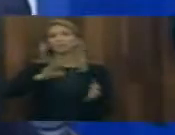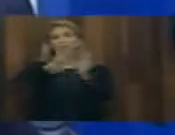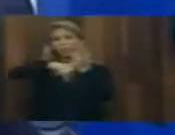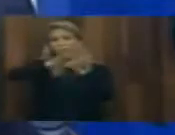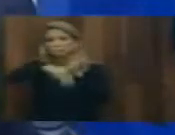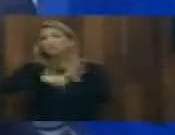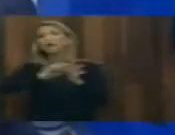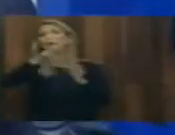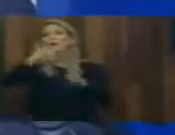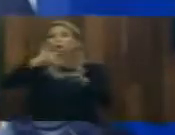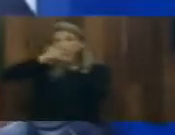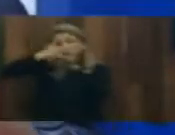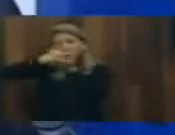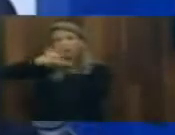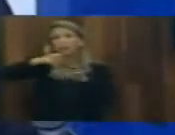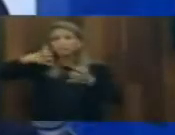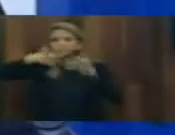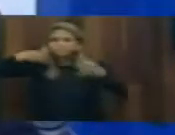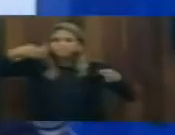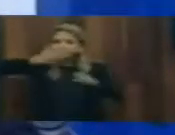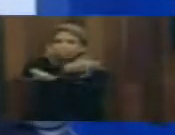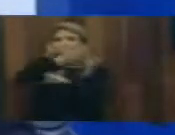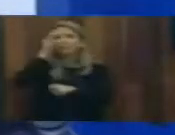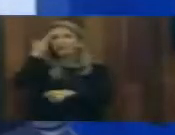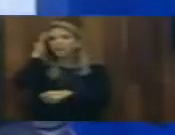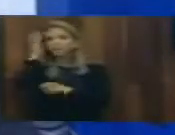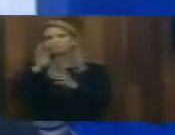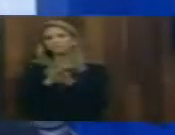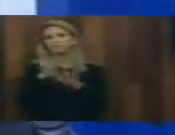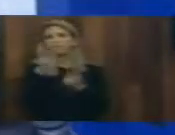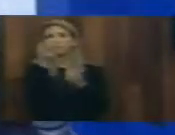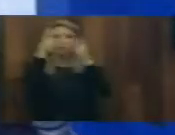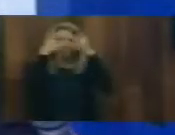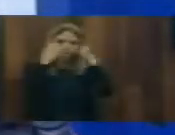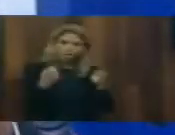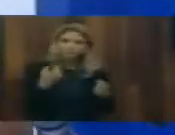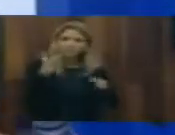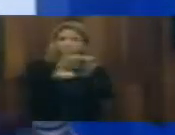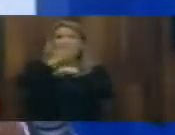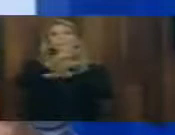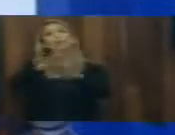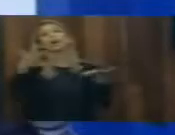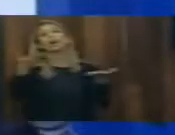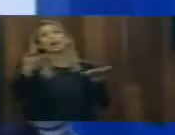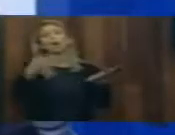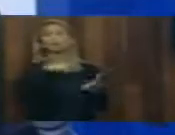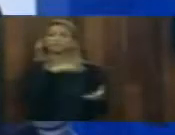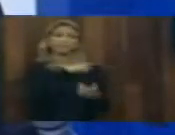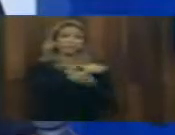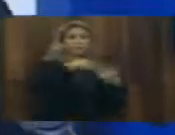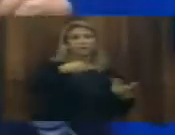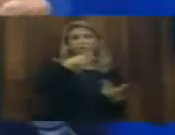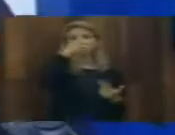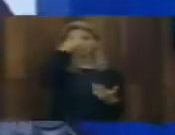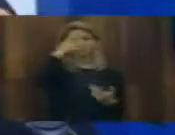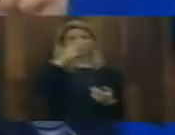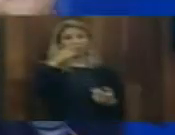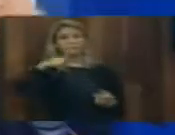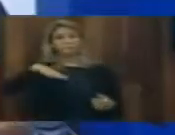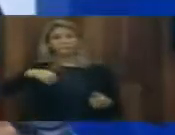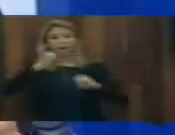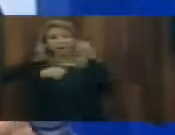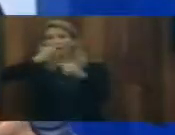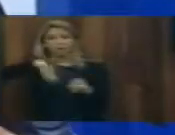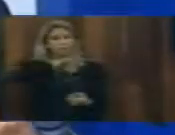tomou. E aí já fizeram algumas operações, estão fazendo um outro efetivo rodando lá. A Polícia Federal já